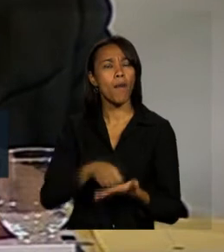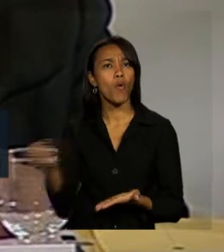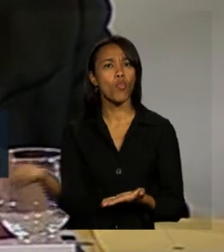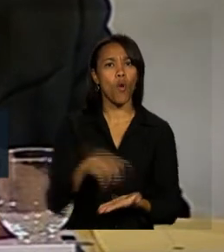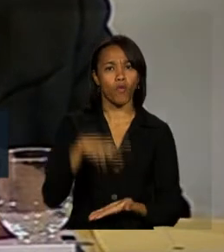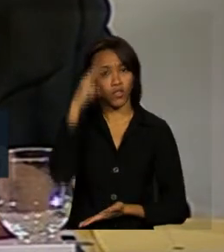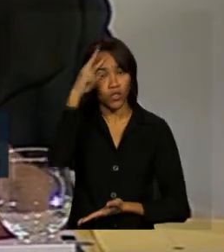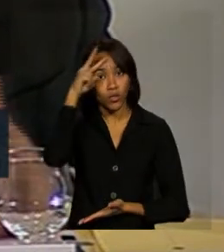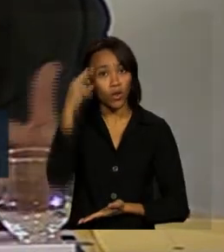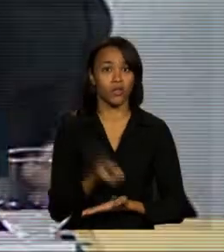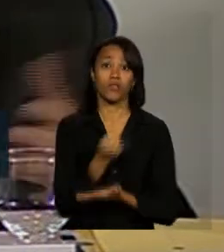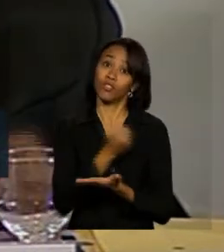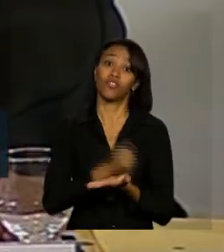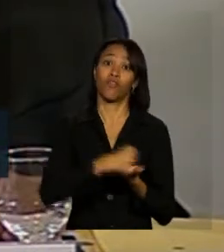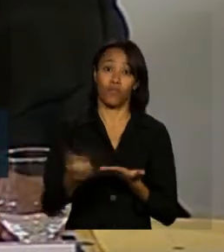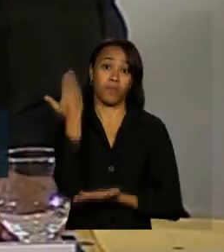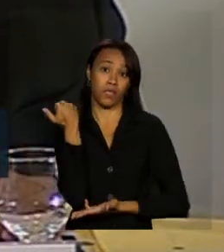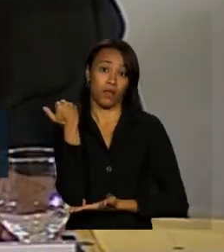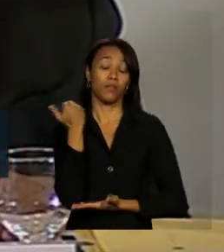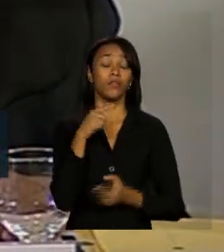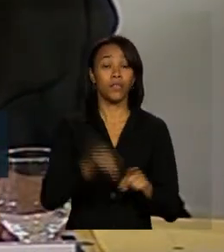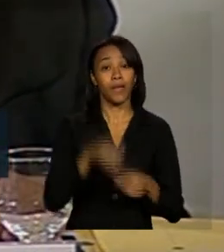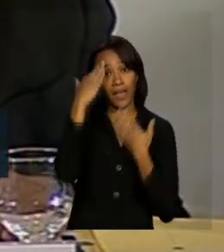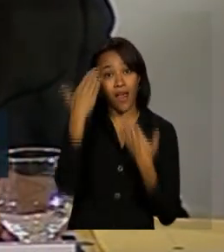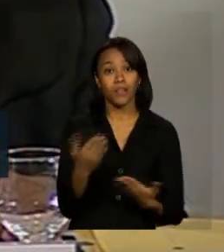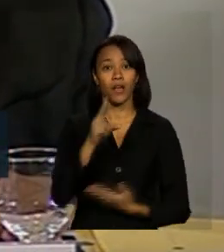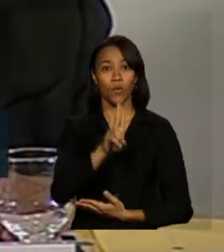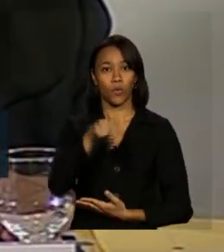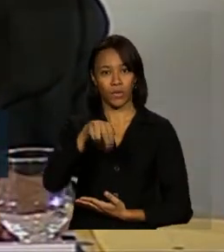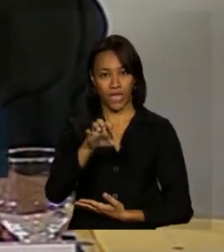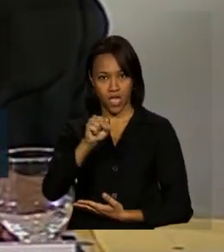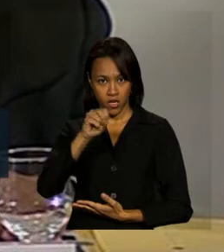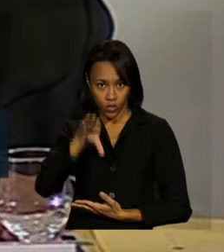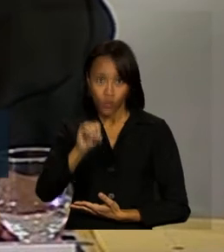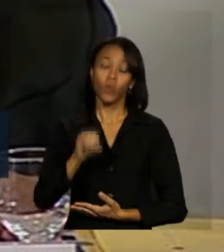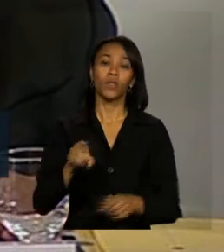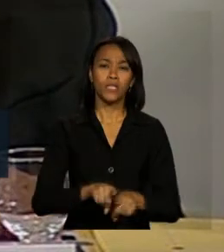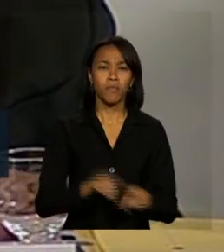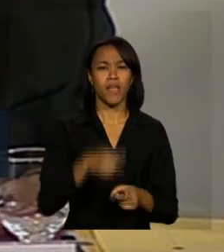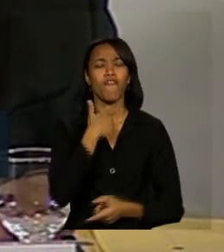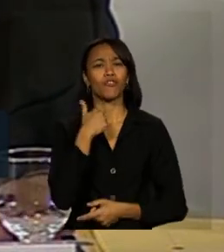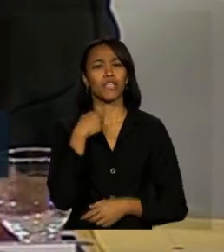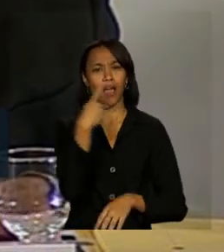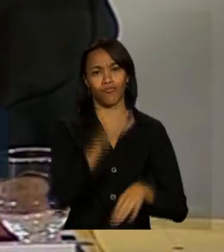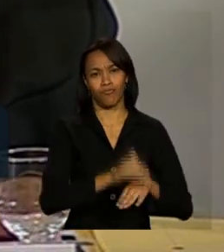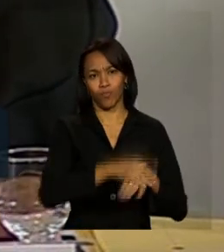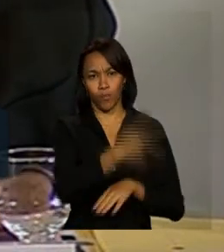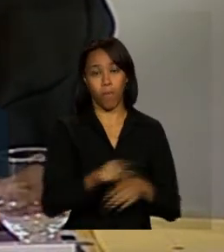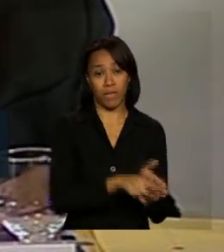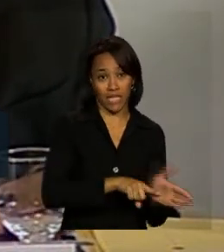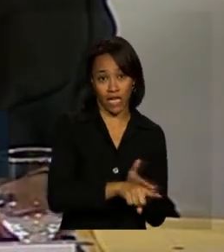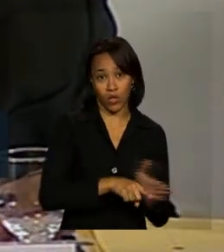foi. E graças, não é, à Unesco, e graças à vontade dos pesquisadores africanos,